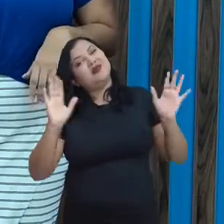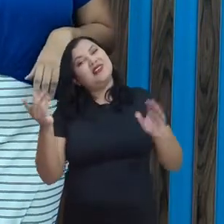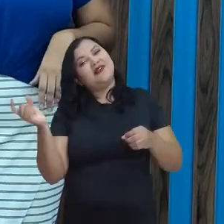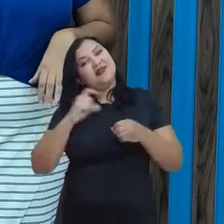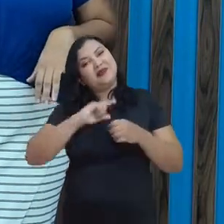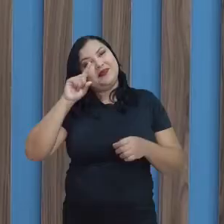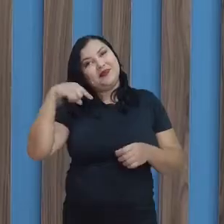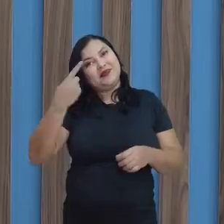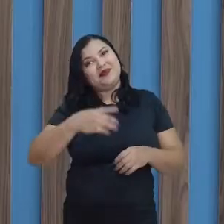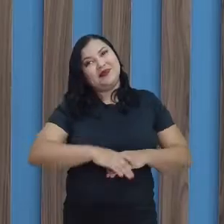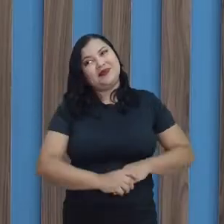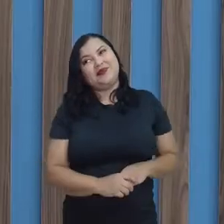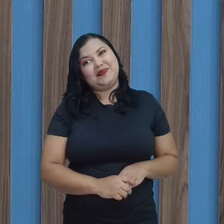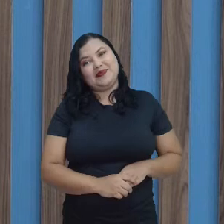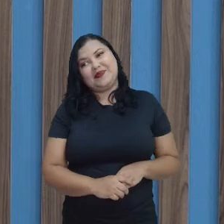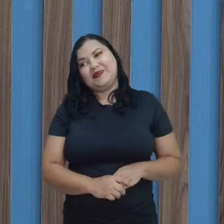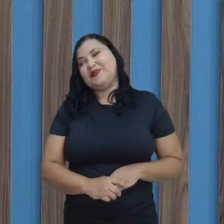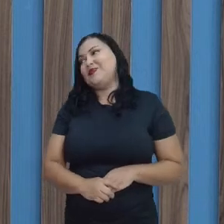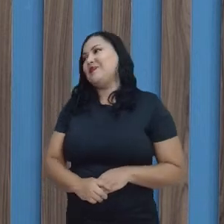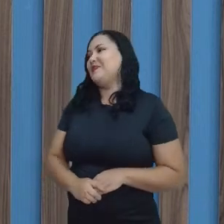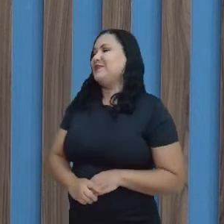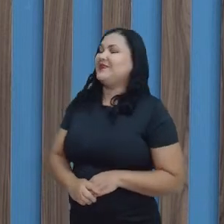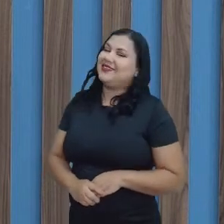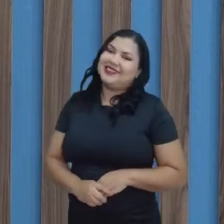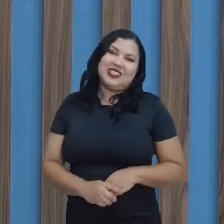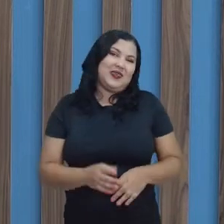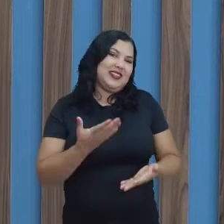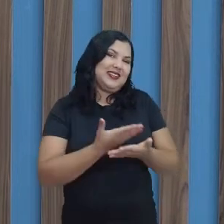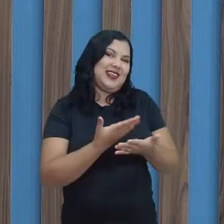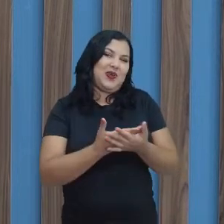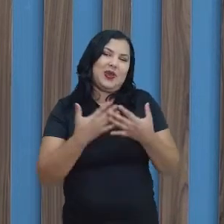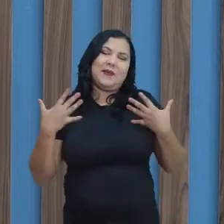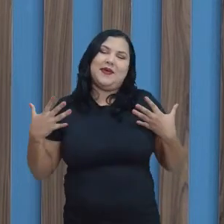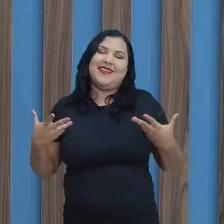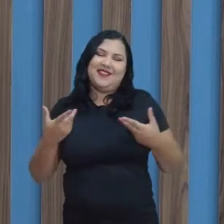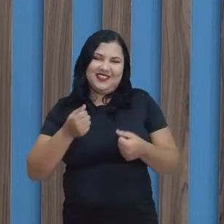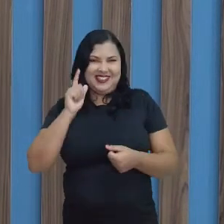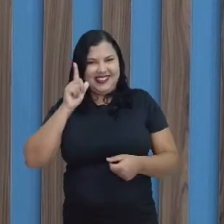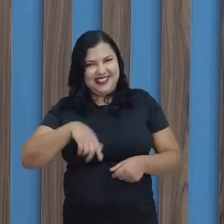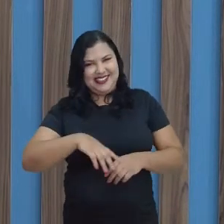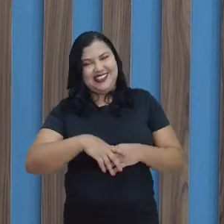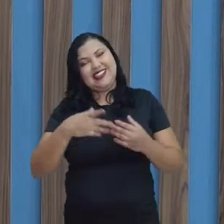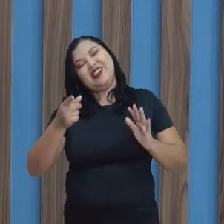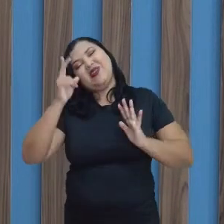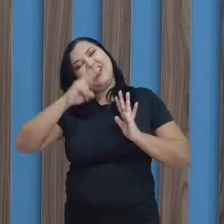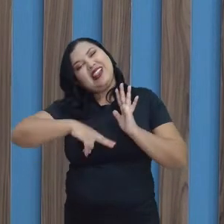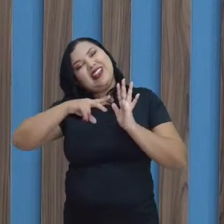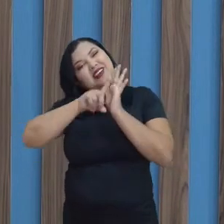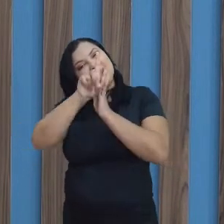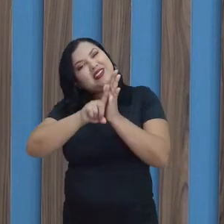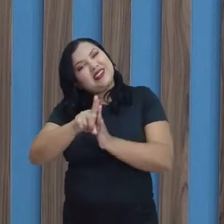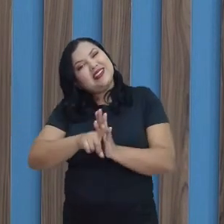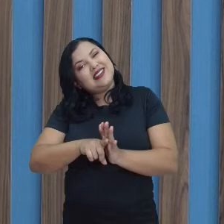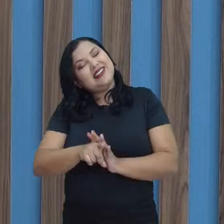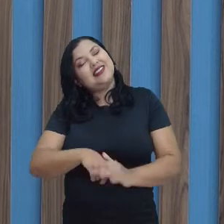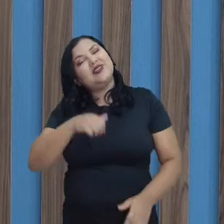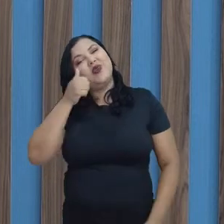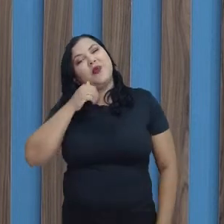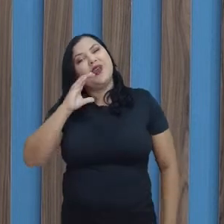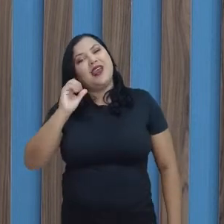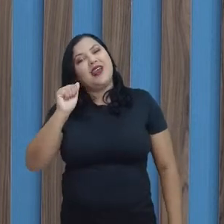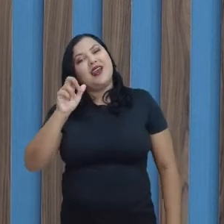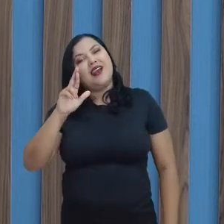volto. As referências. Minha gente, essa aula foi maravilhosa, não foi mesmo? Então, leiam, pesquisem sobre Carolina